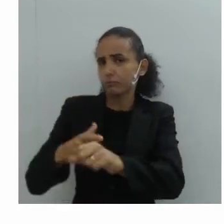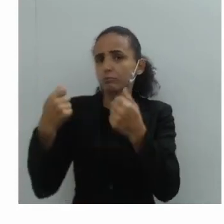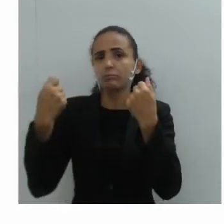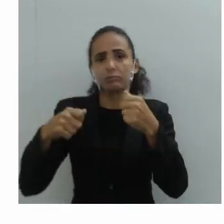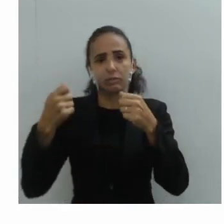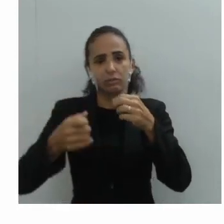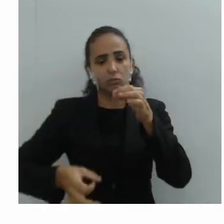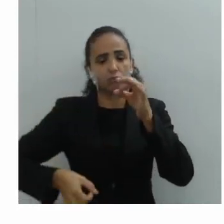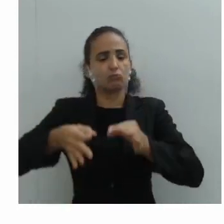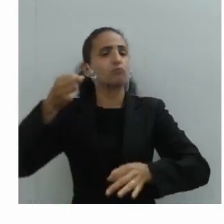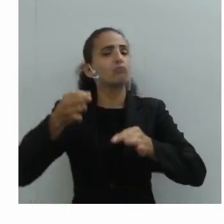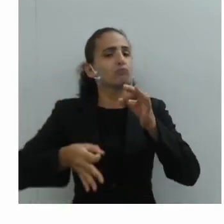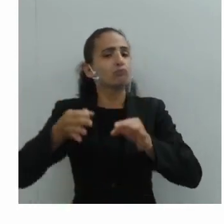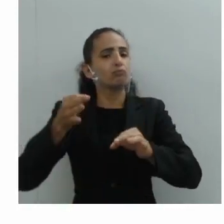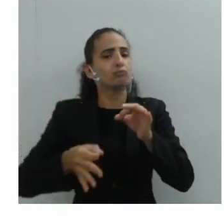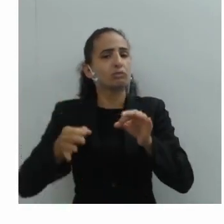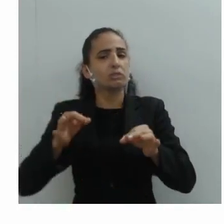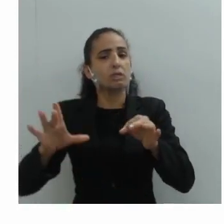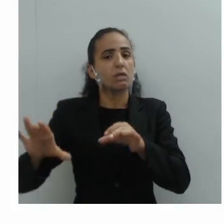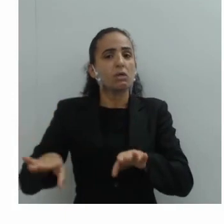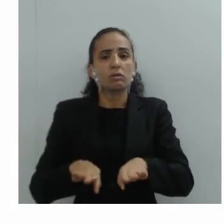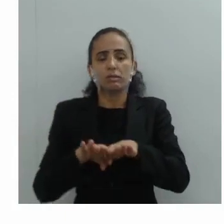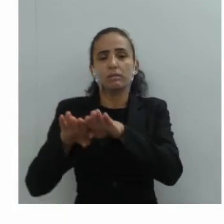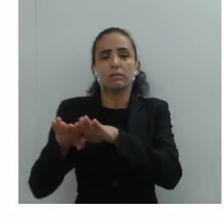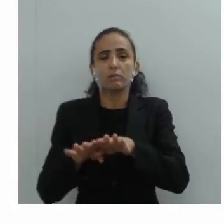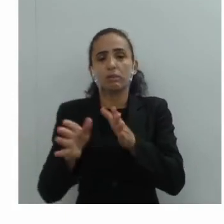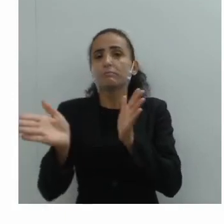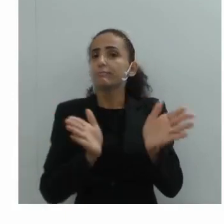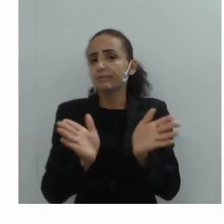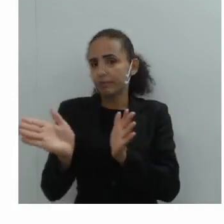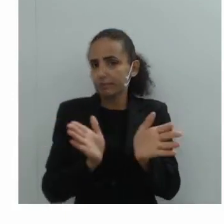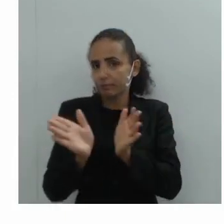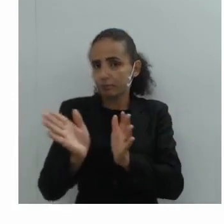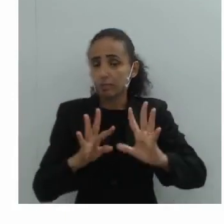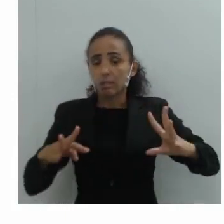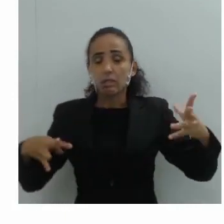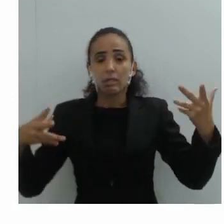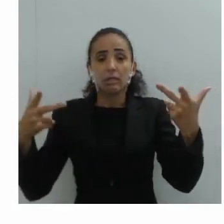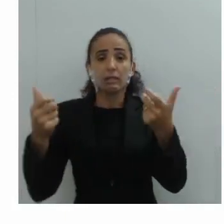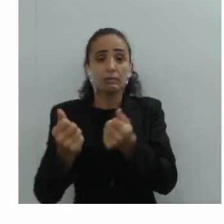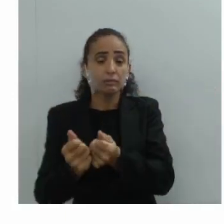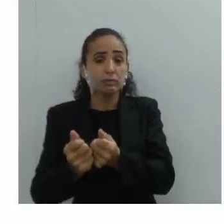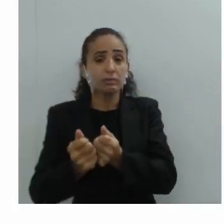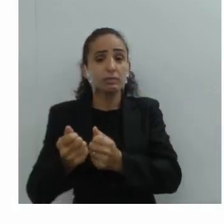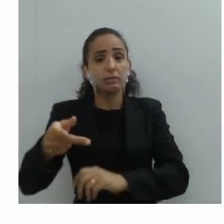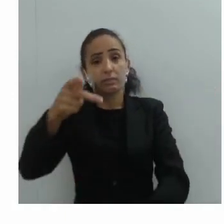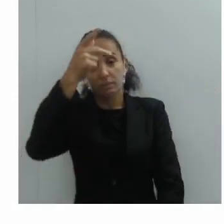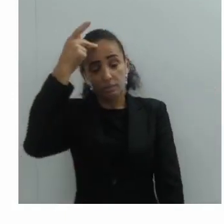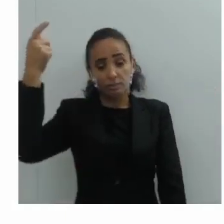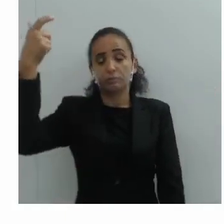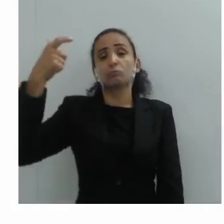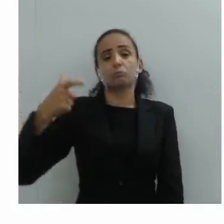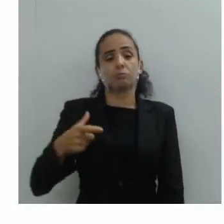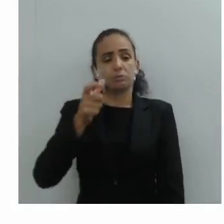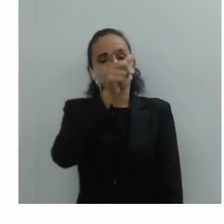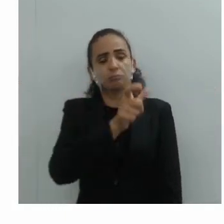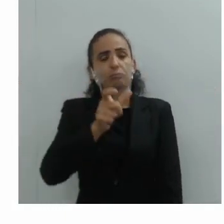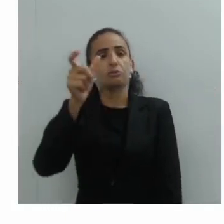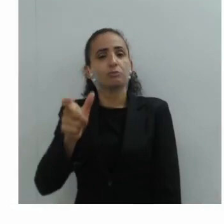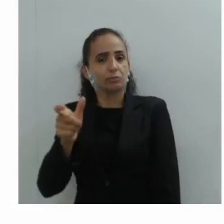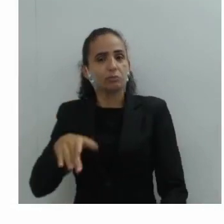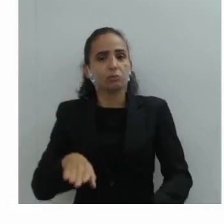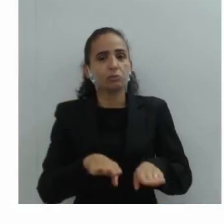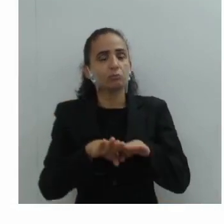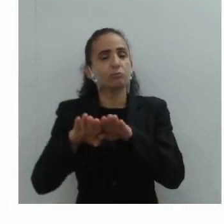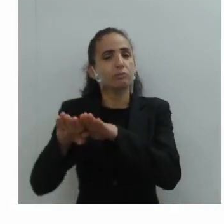ser justa, igualitária e acessível a todos os cidadãos em todos os